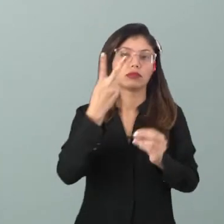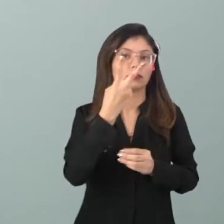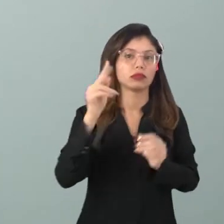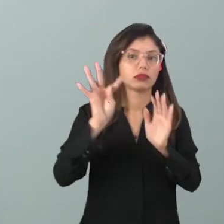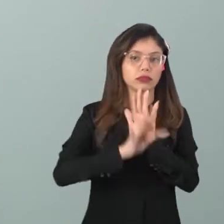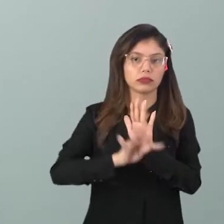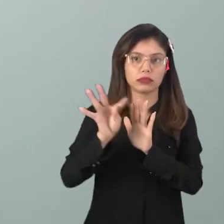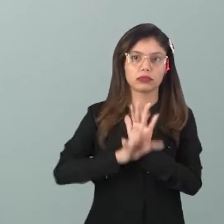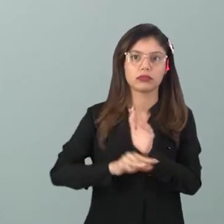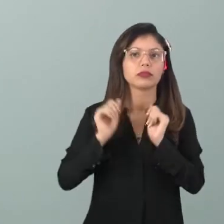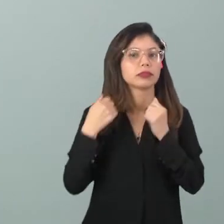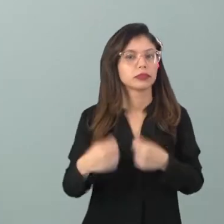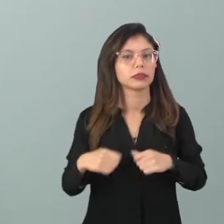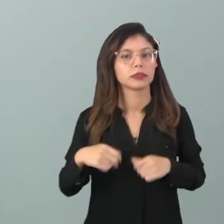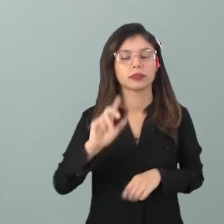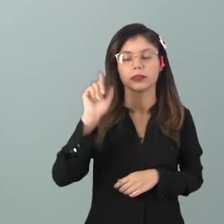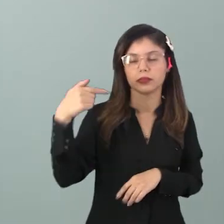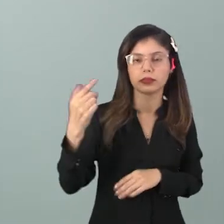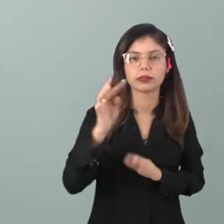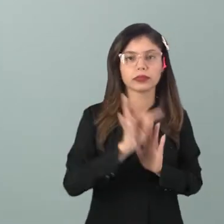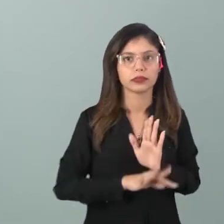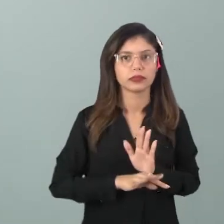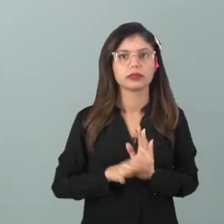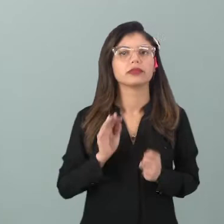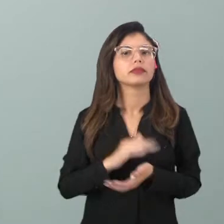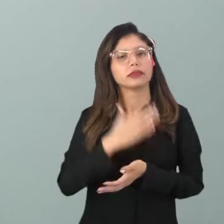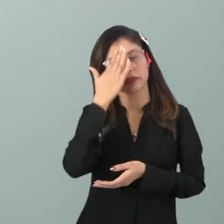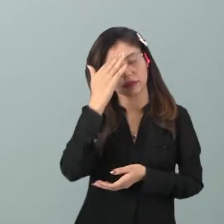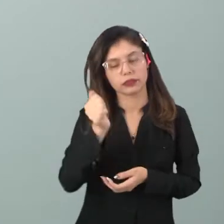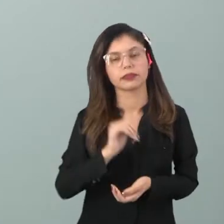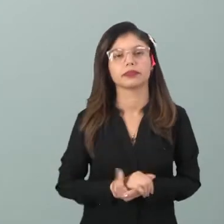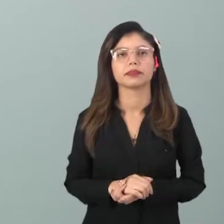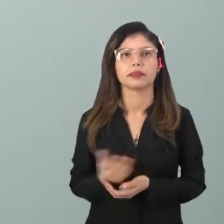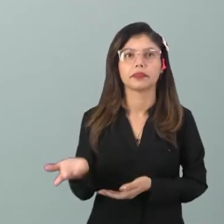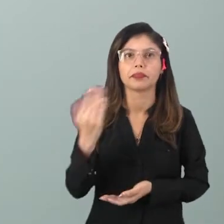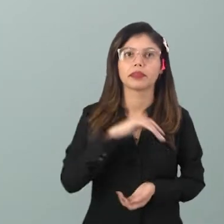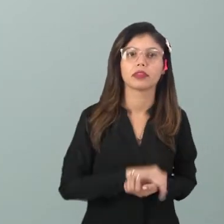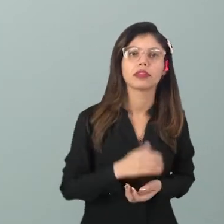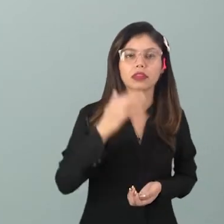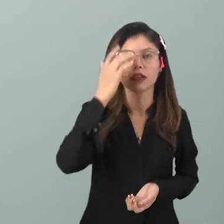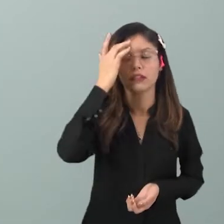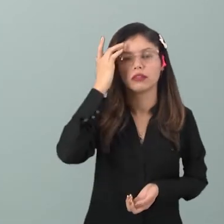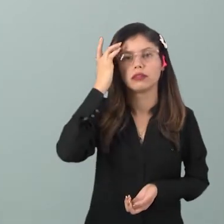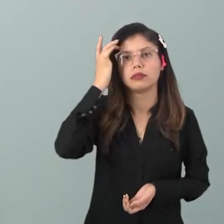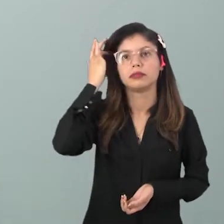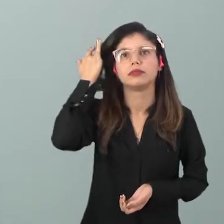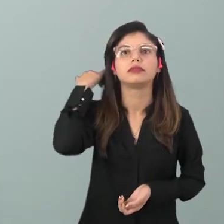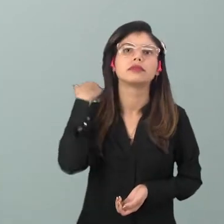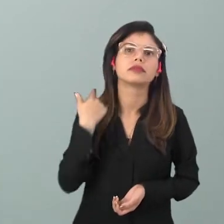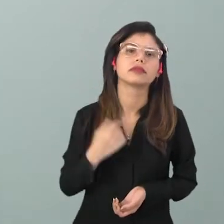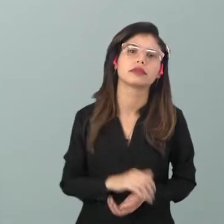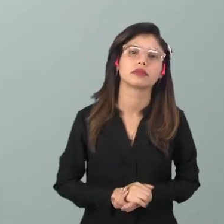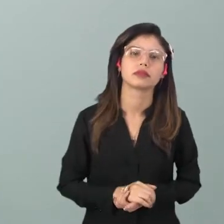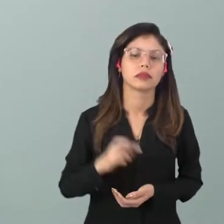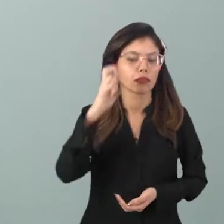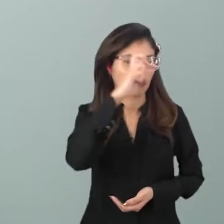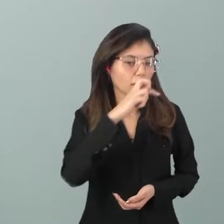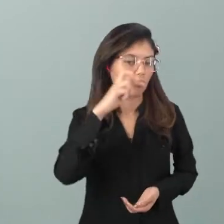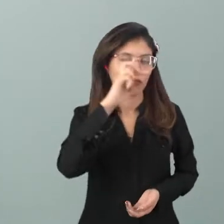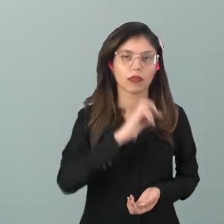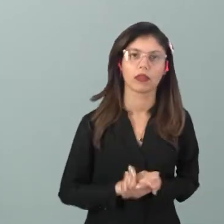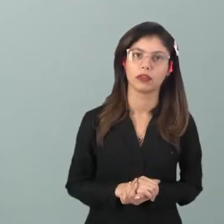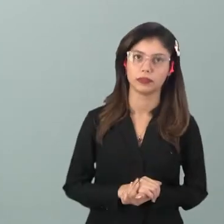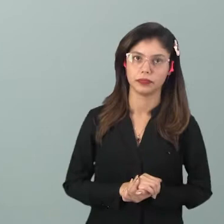intertextualidade. Você precisa conhecer o outro texto para fazer relação. Vamos lá, vamos analisar